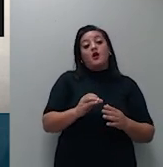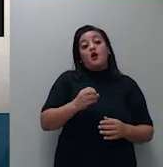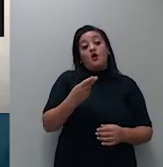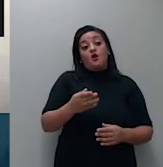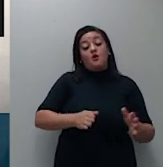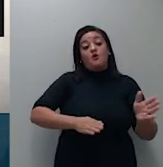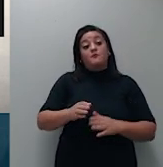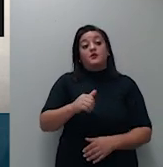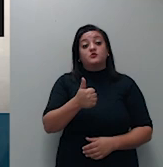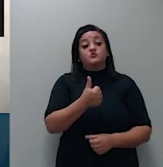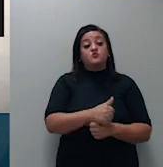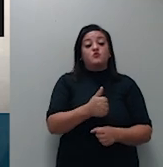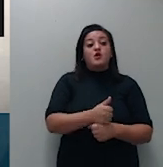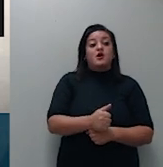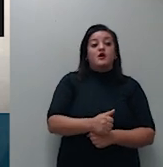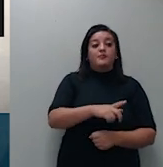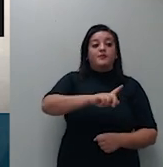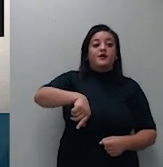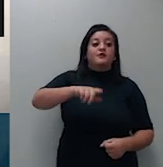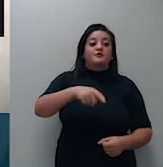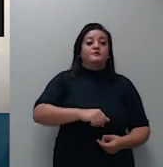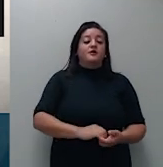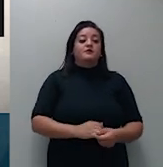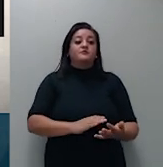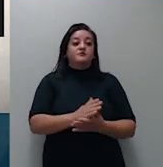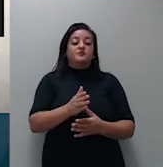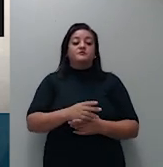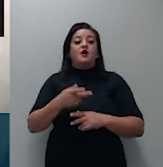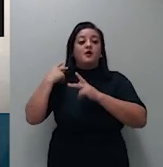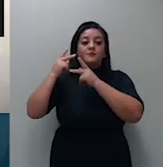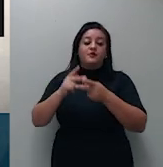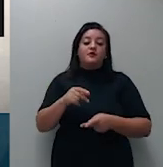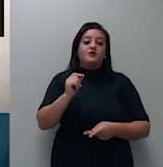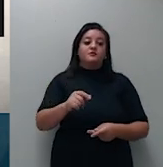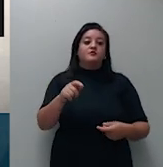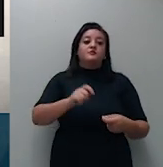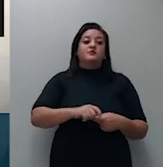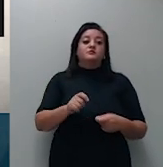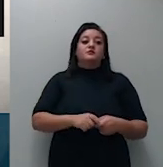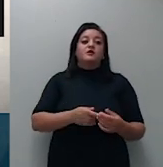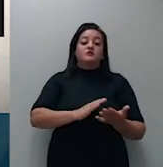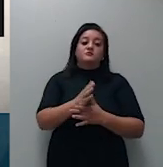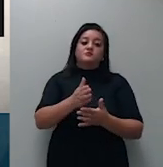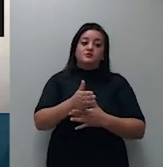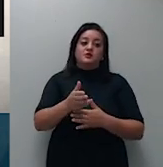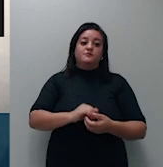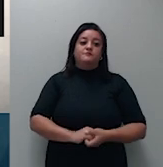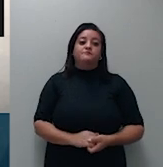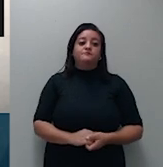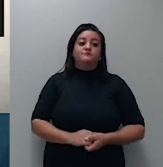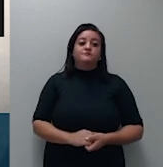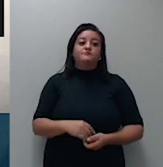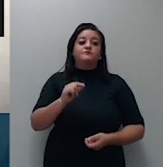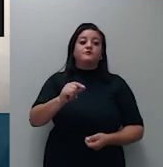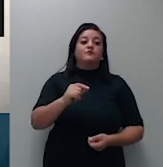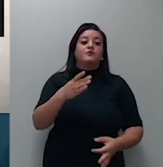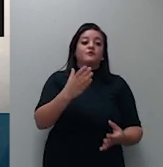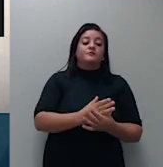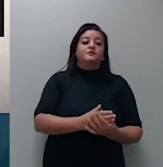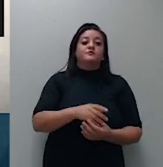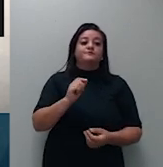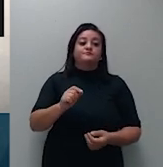ou seja esse prazo de um ano é para anulação da partilha por herdeiros que participaram da partilha E